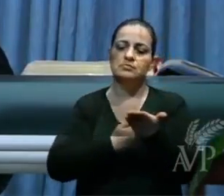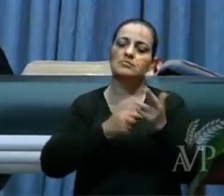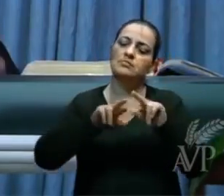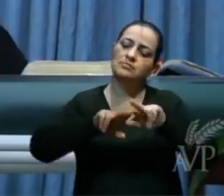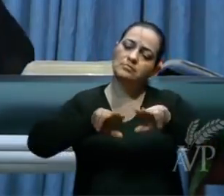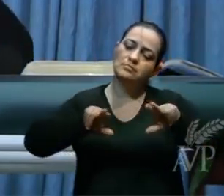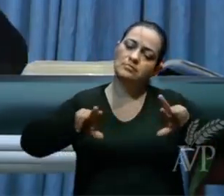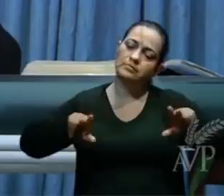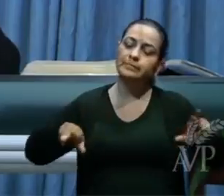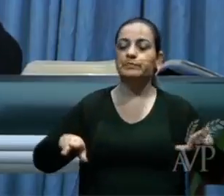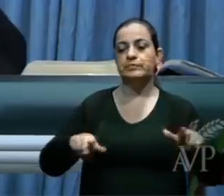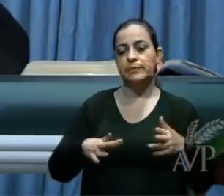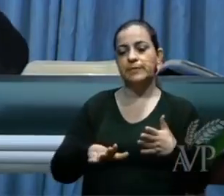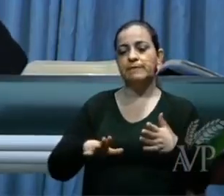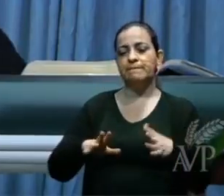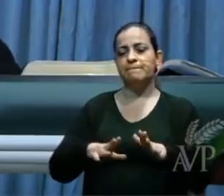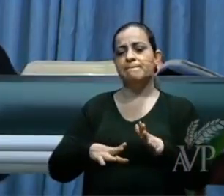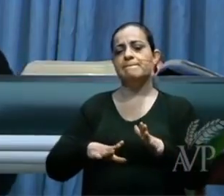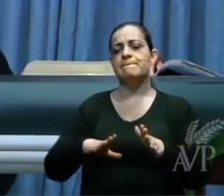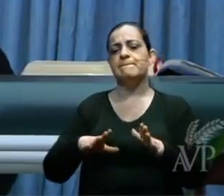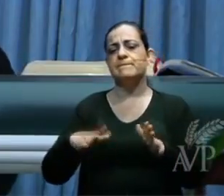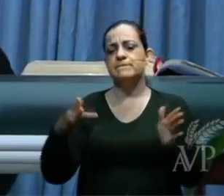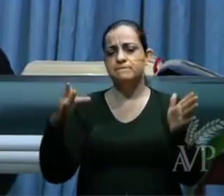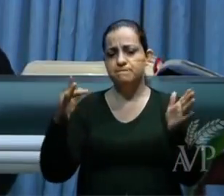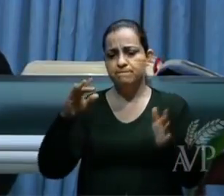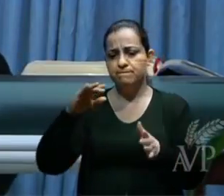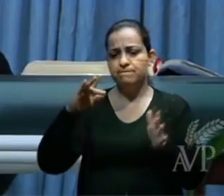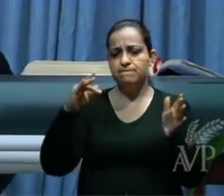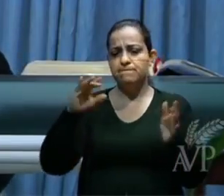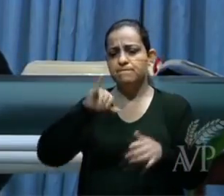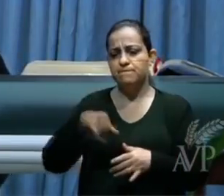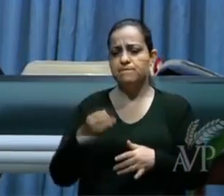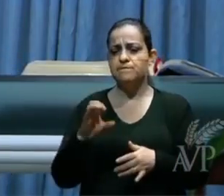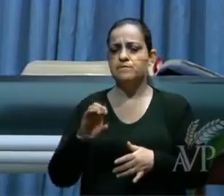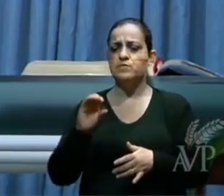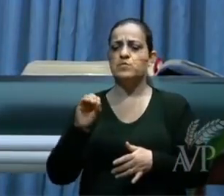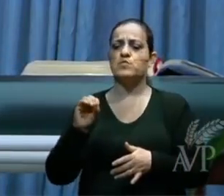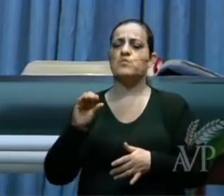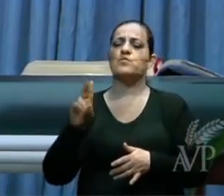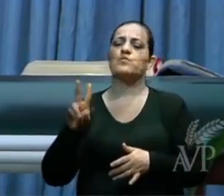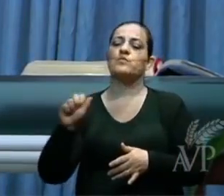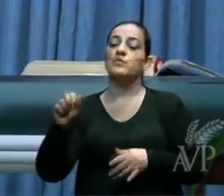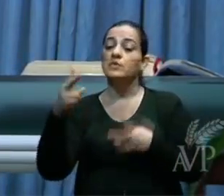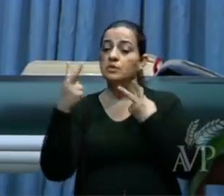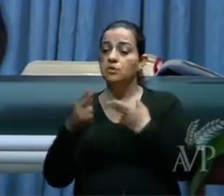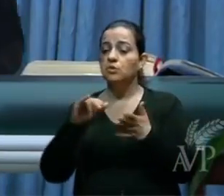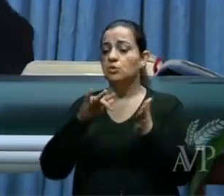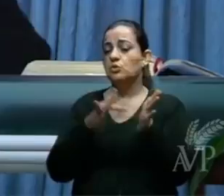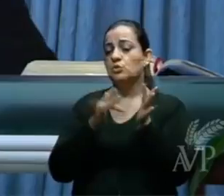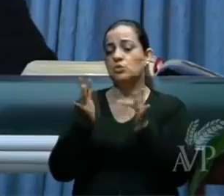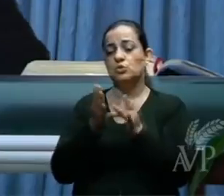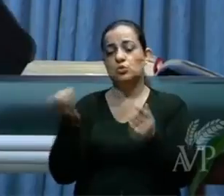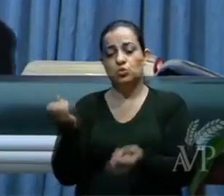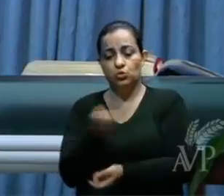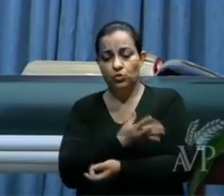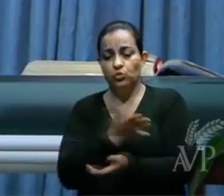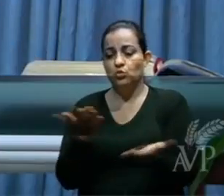jeová do velho testamento jesus do novo agora você já viu